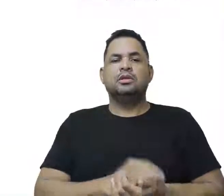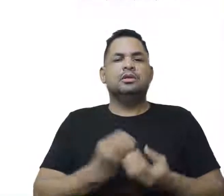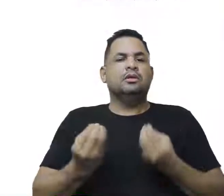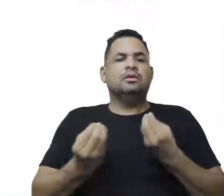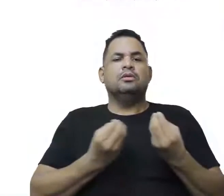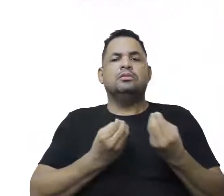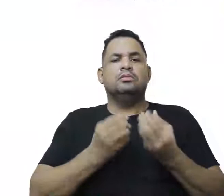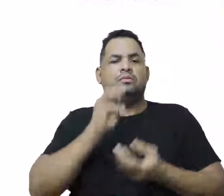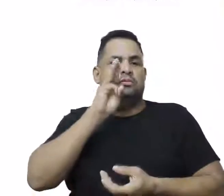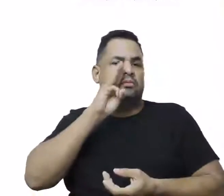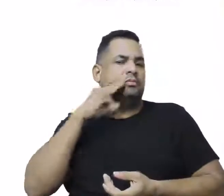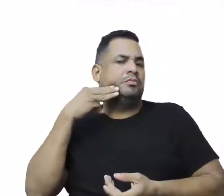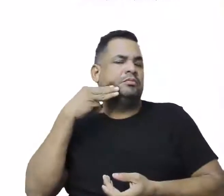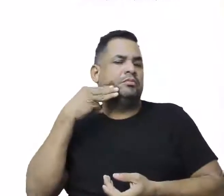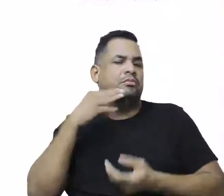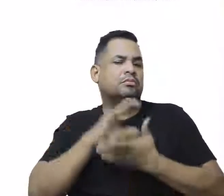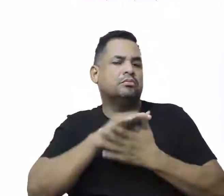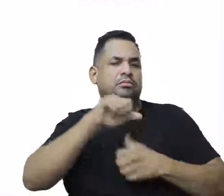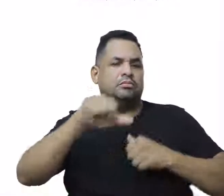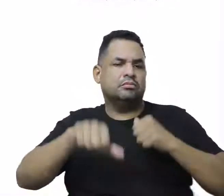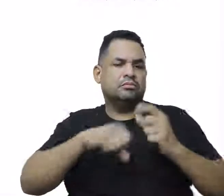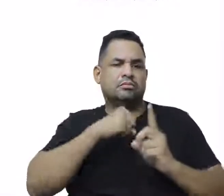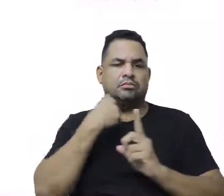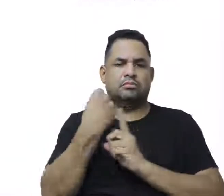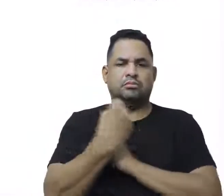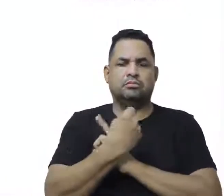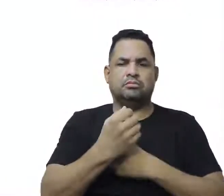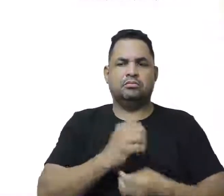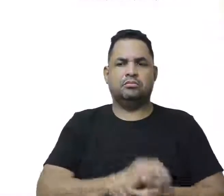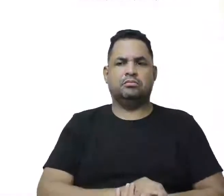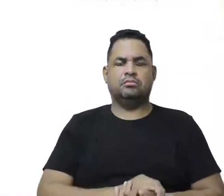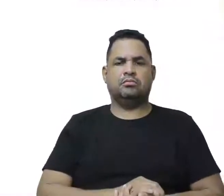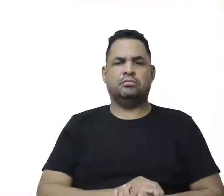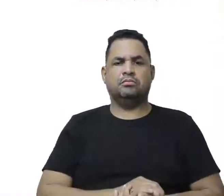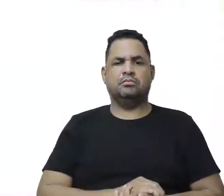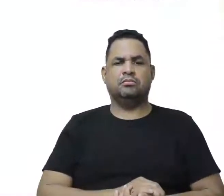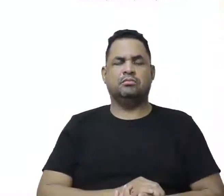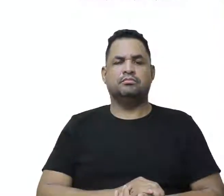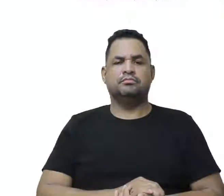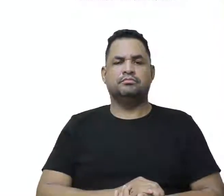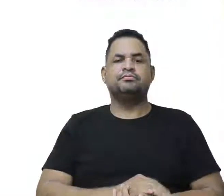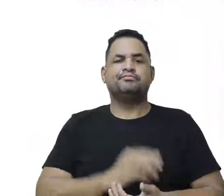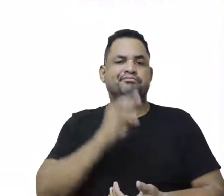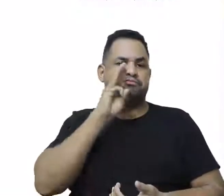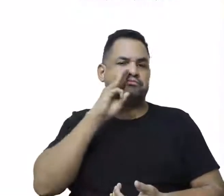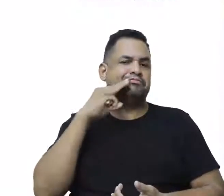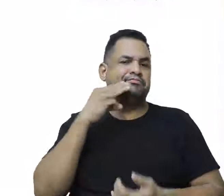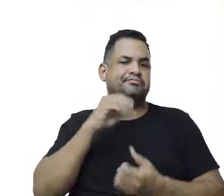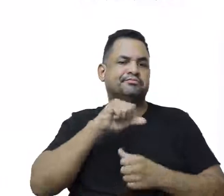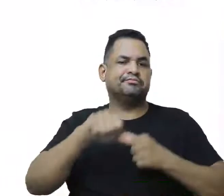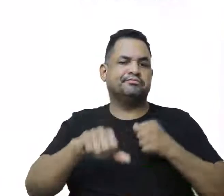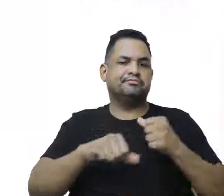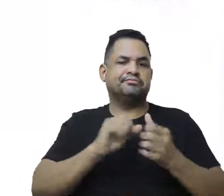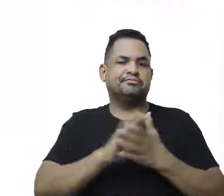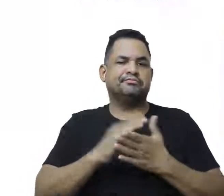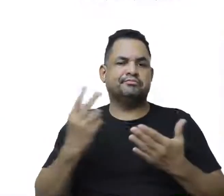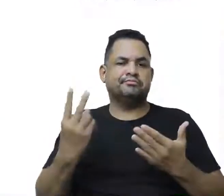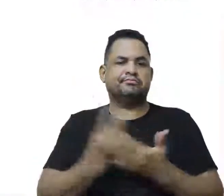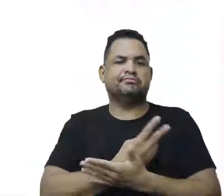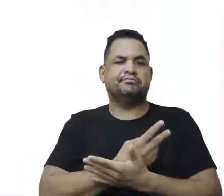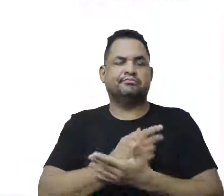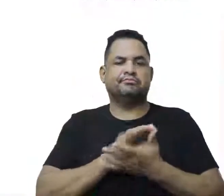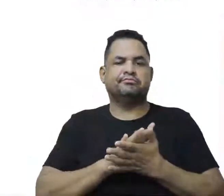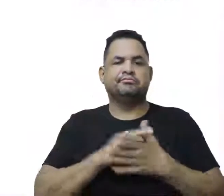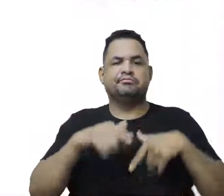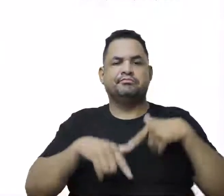que o Marcos via a mudança social né então de acordo com Marques as mudanças que ocorrem